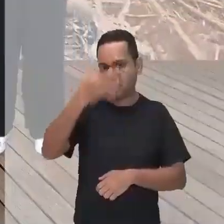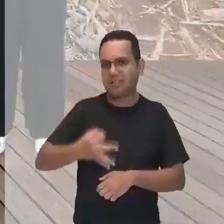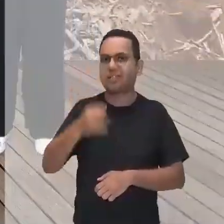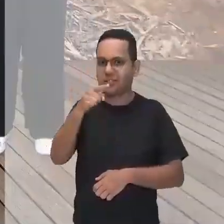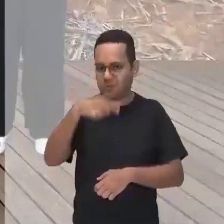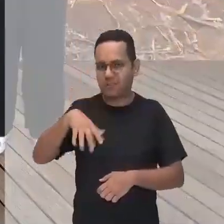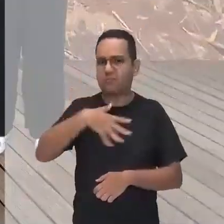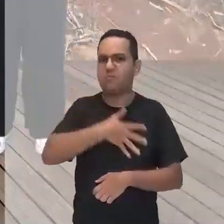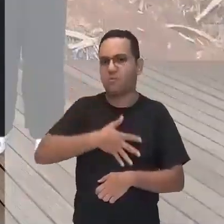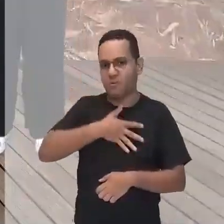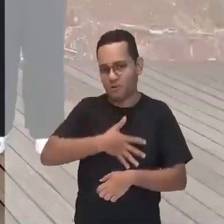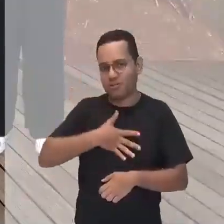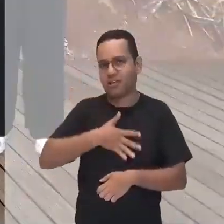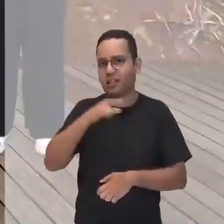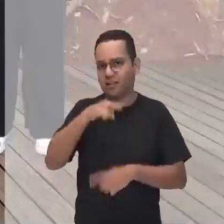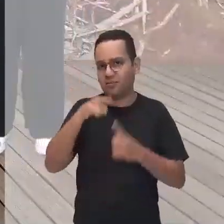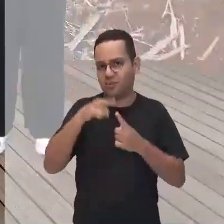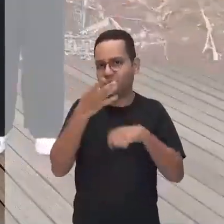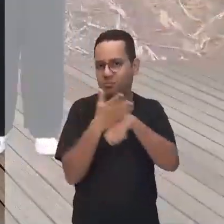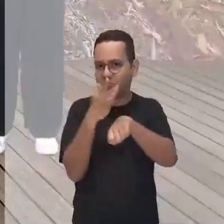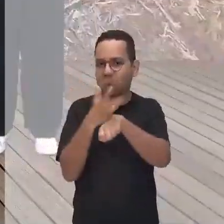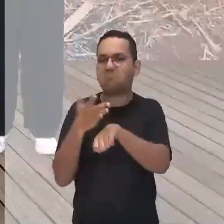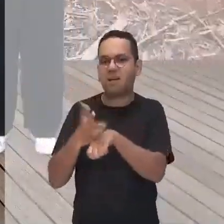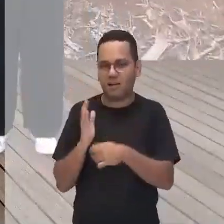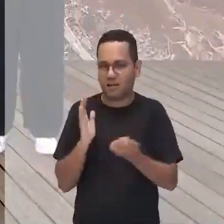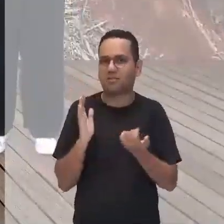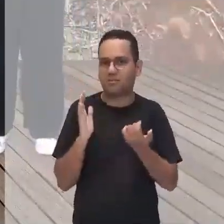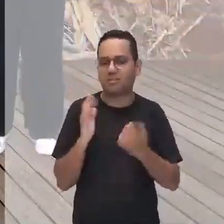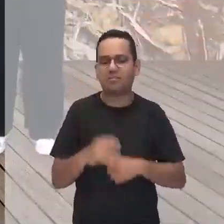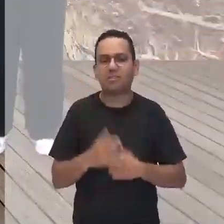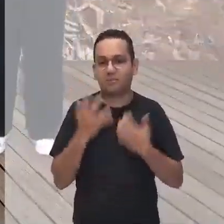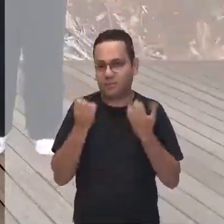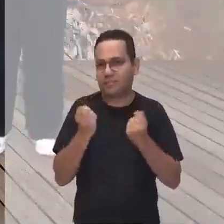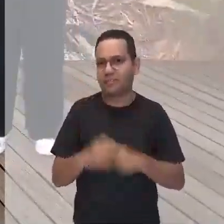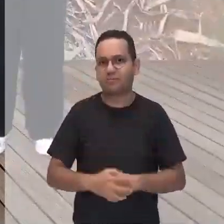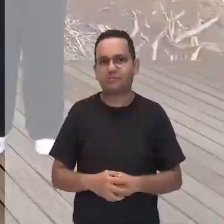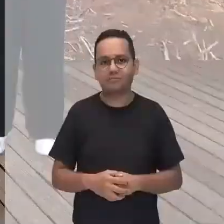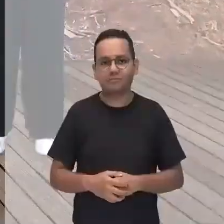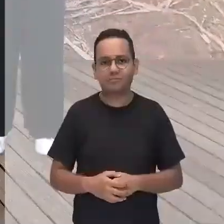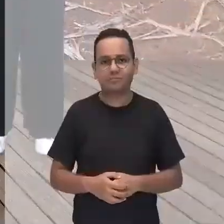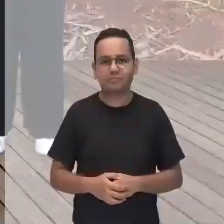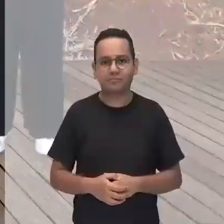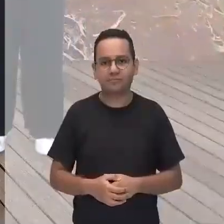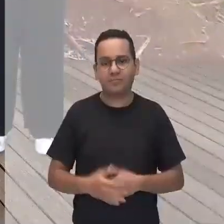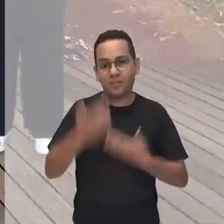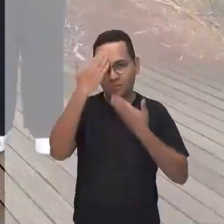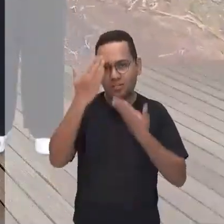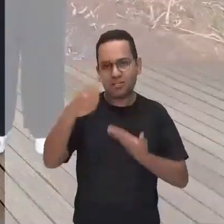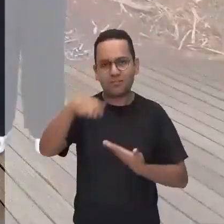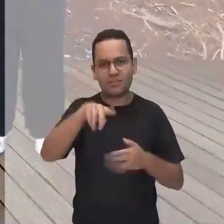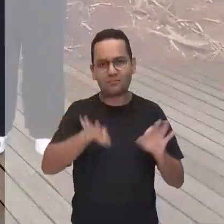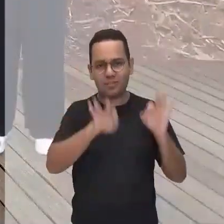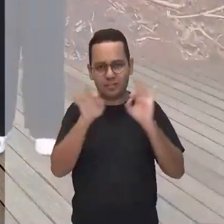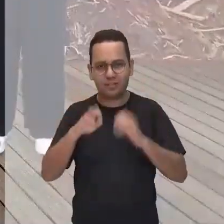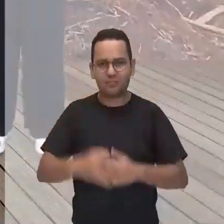caso vocês consigam se propor a realizar uma dessas atividades. Então, obrigada pela atenção de